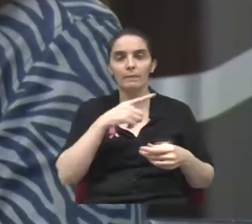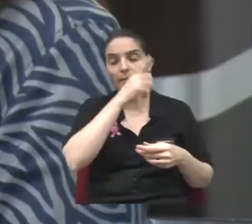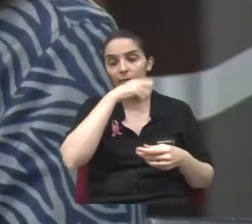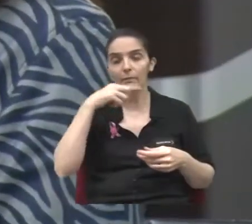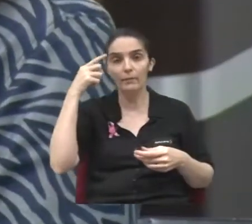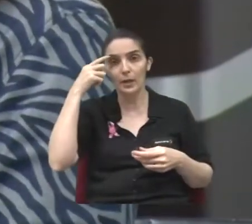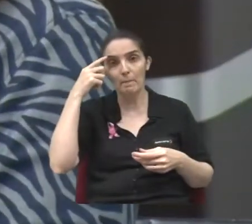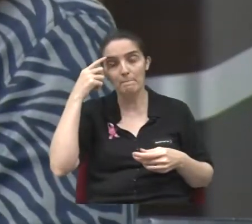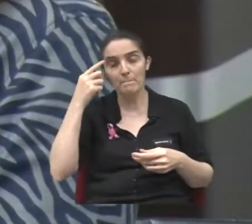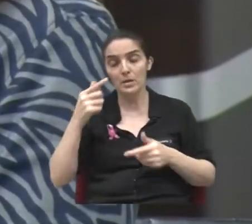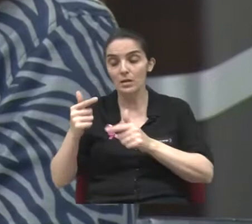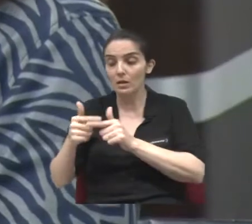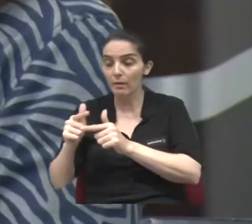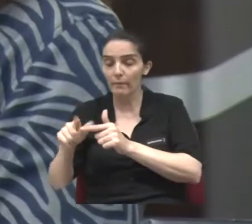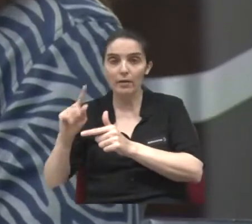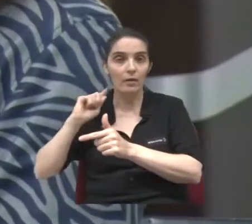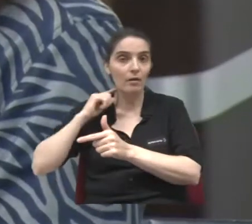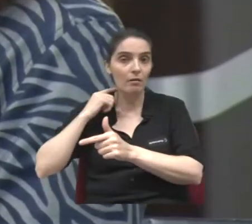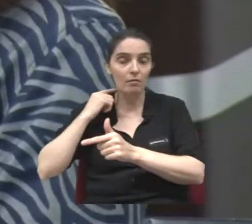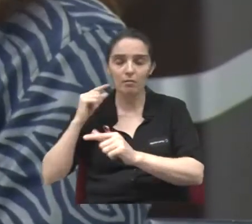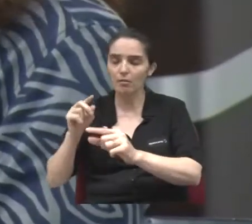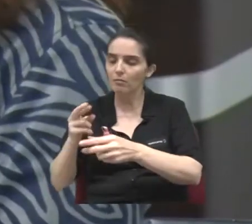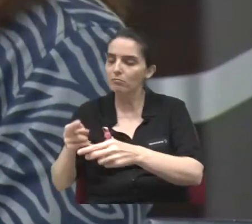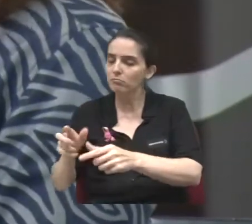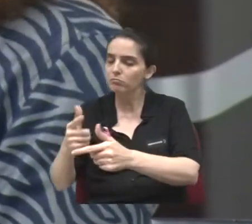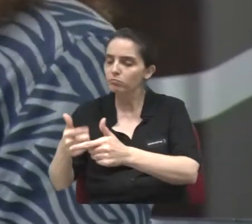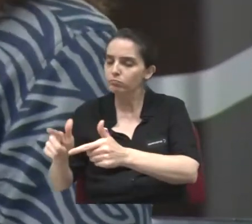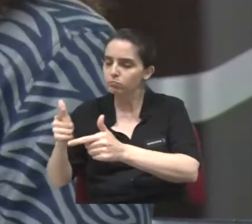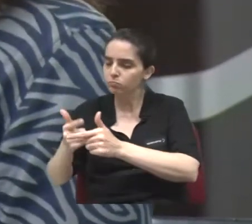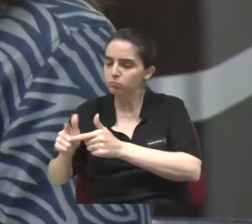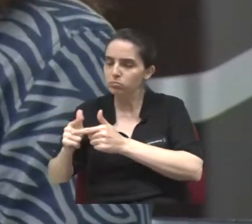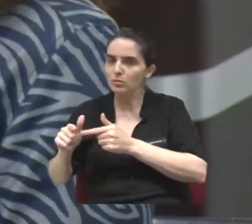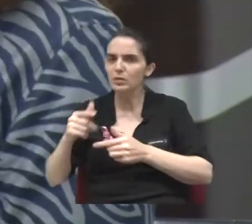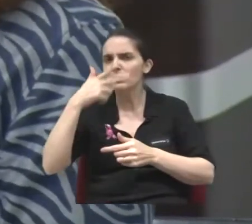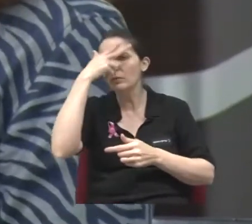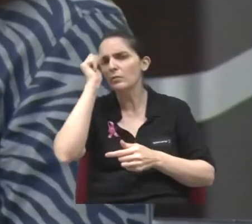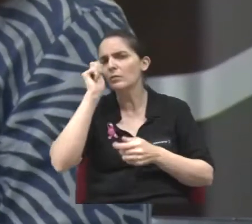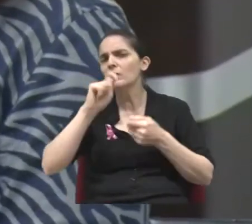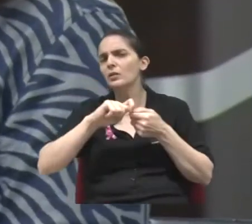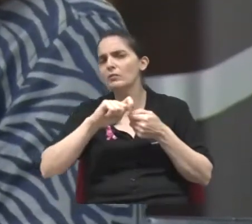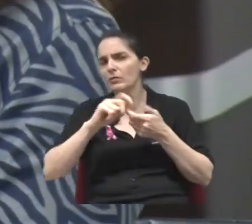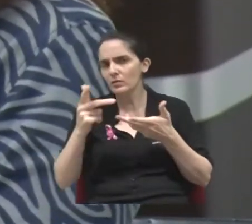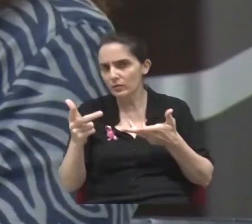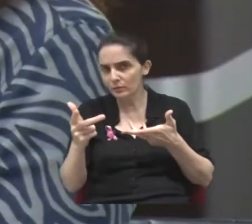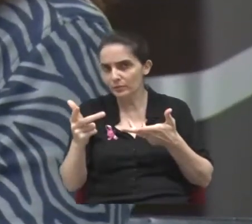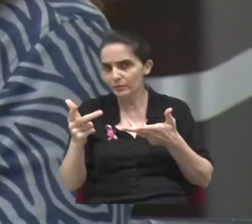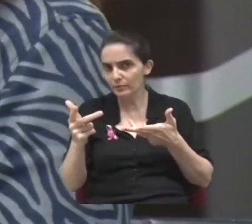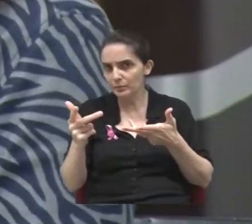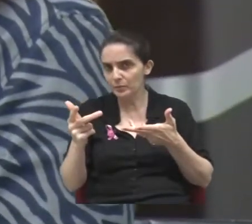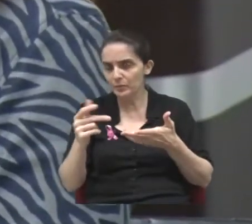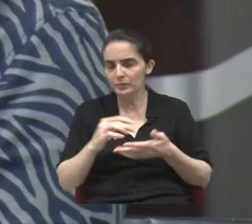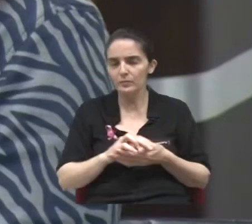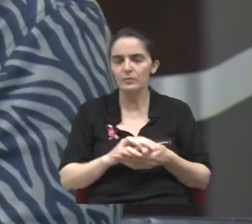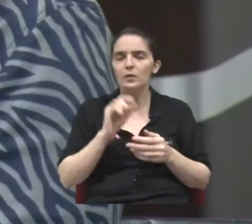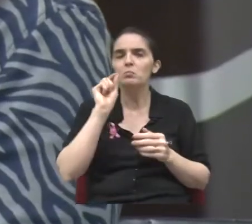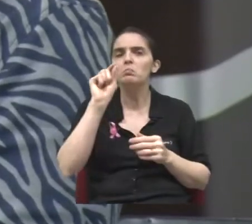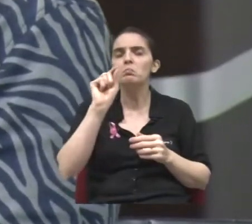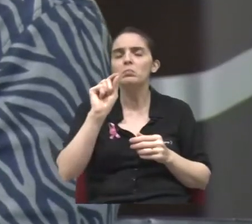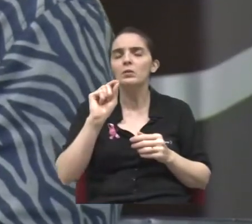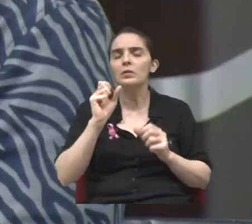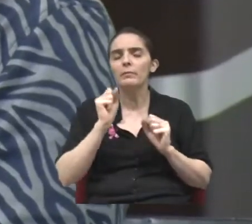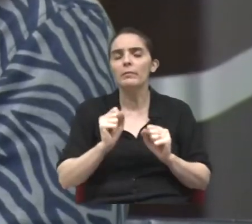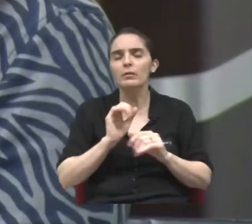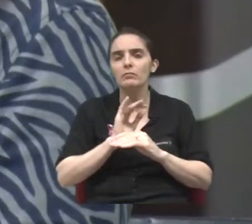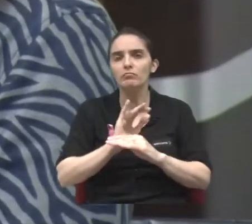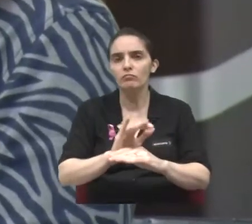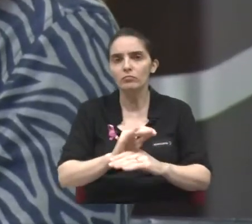que que o nosso município está fazendo, o que é que a gente tem e o que é que a gente pode fazer, né? Então, assim, eu acho que desde coisas simples, que em